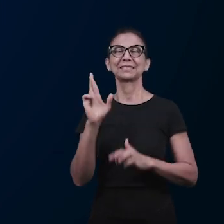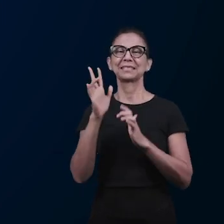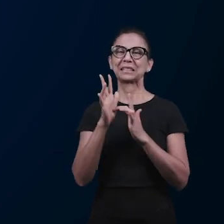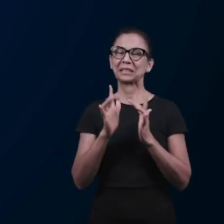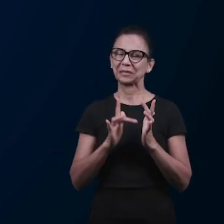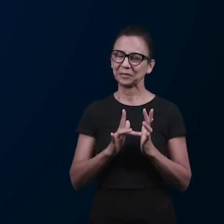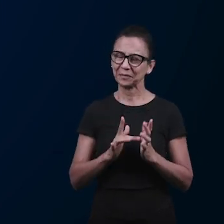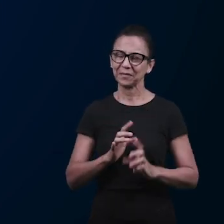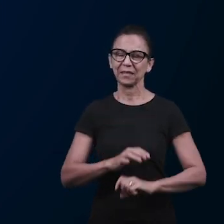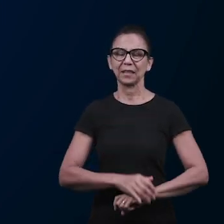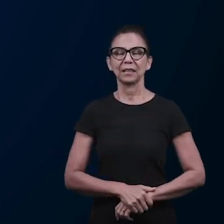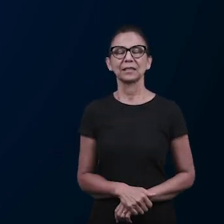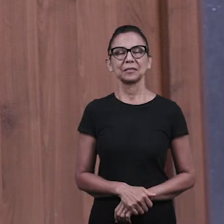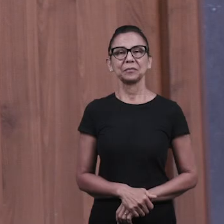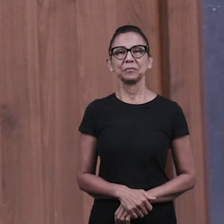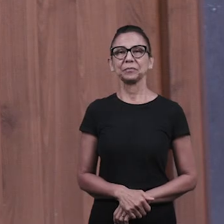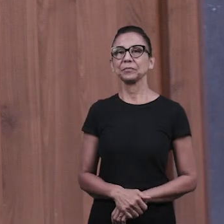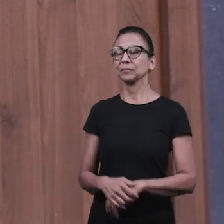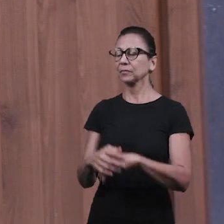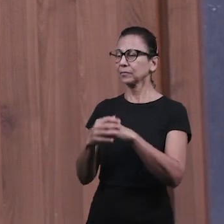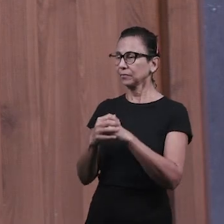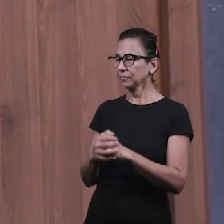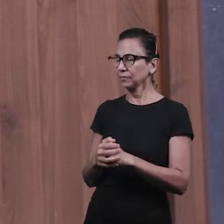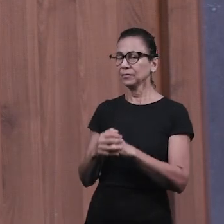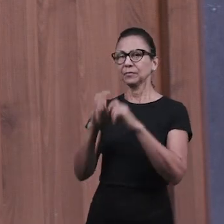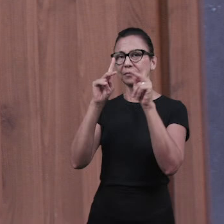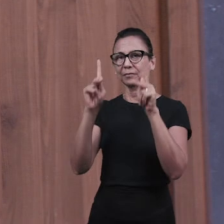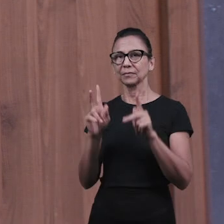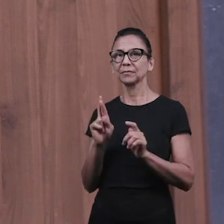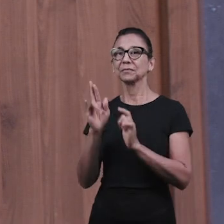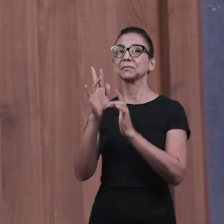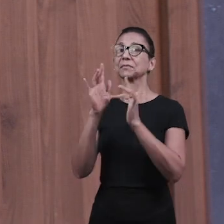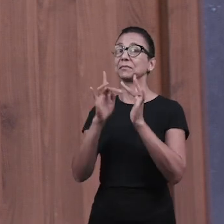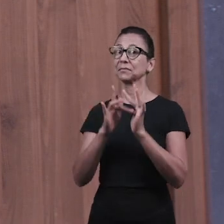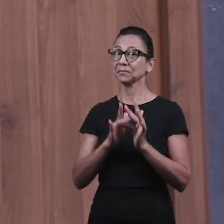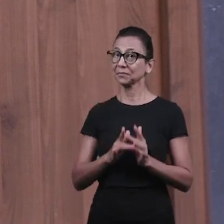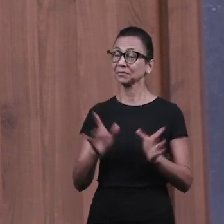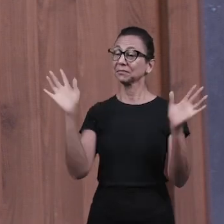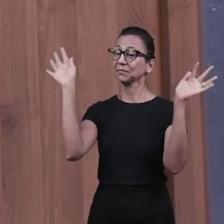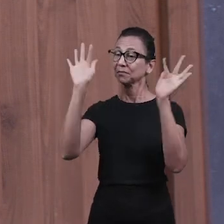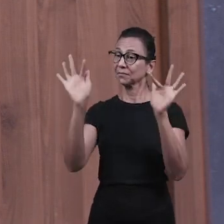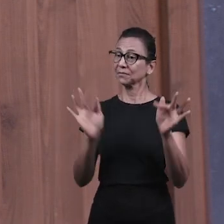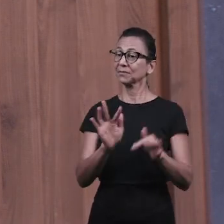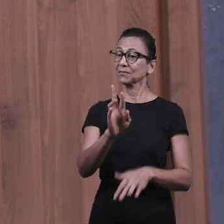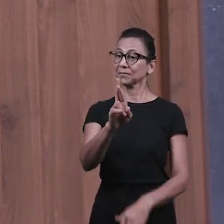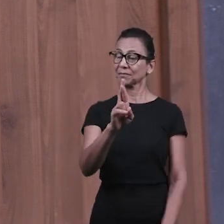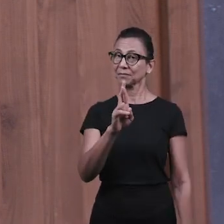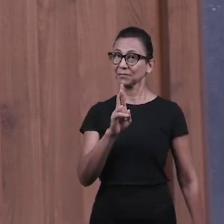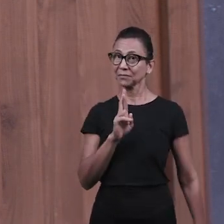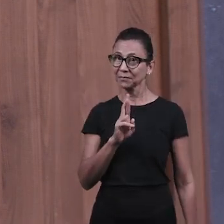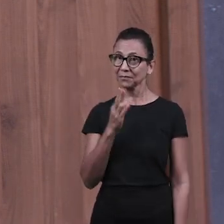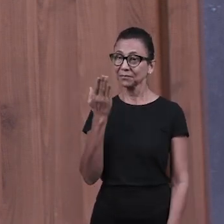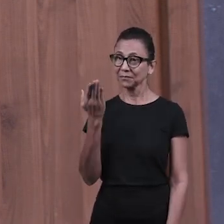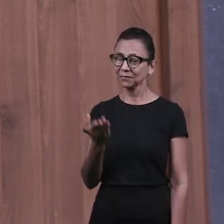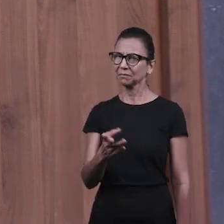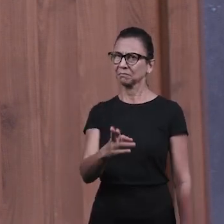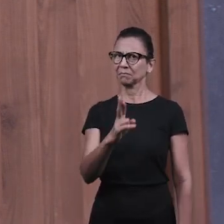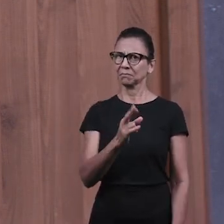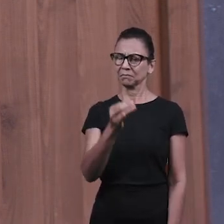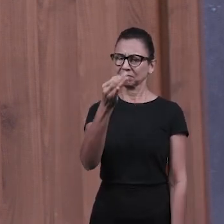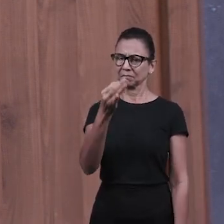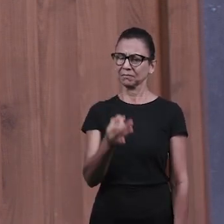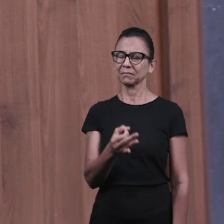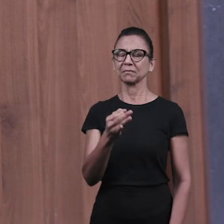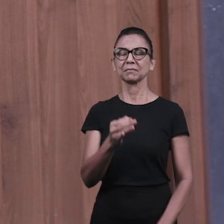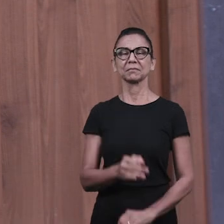paz do Senhor Jesus. Amém, Eduardo. A paz do Senhor Jesus. Ficamos muito felizes com a sua resposta, porque você respondeu